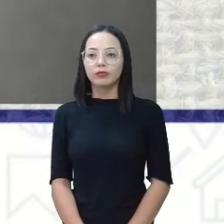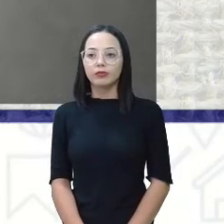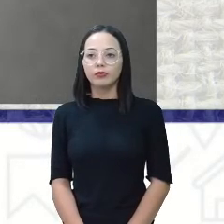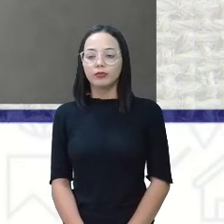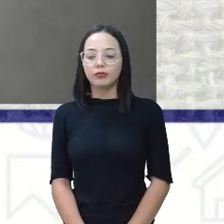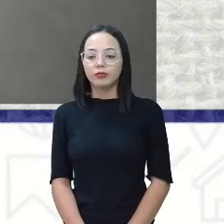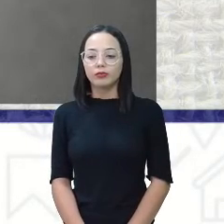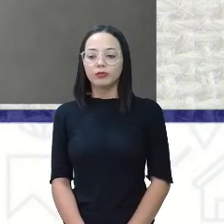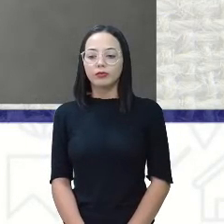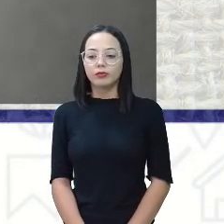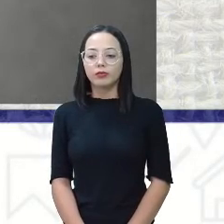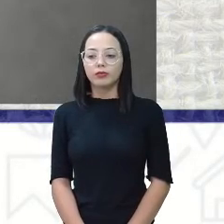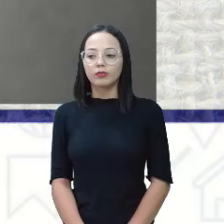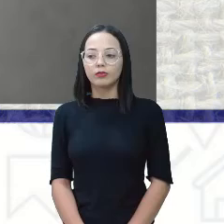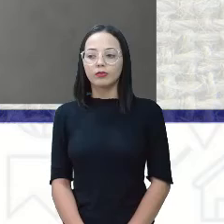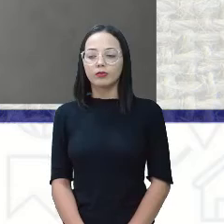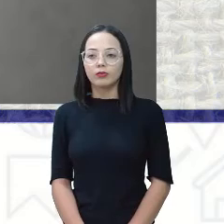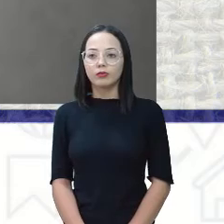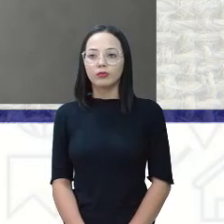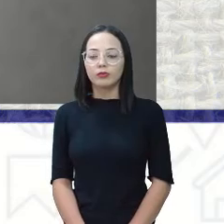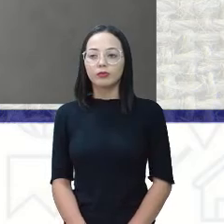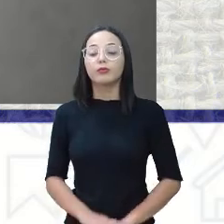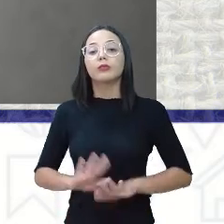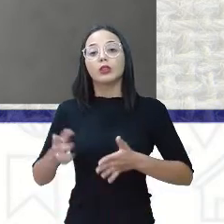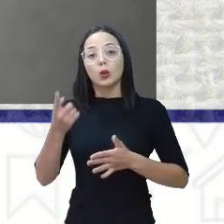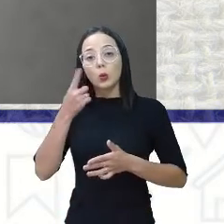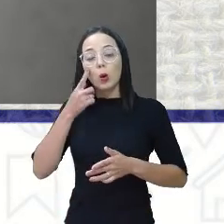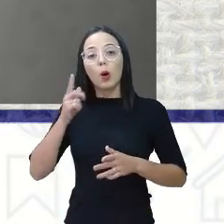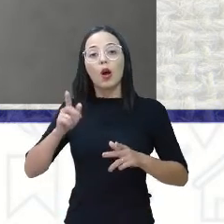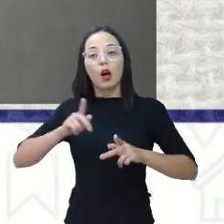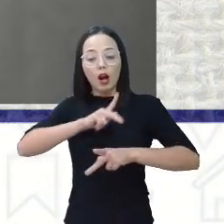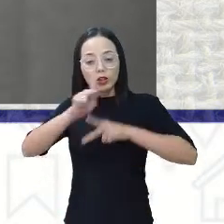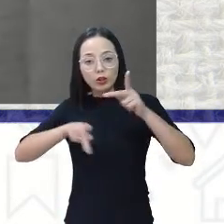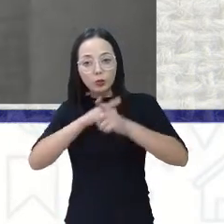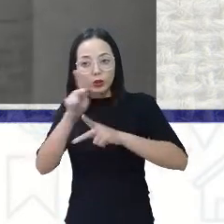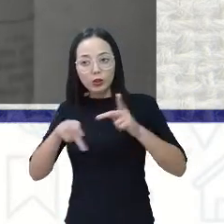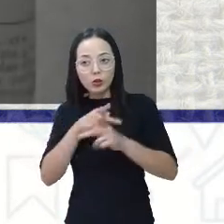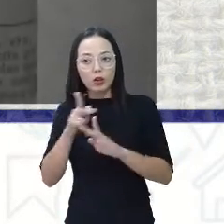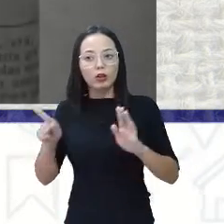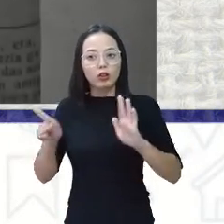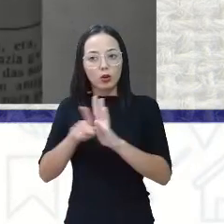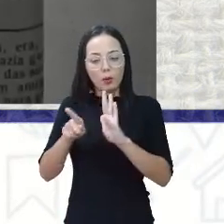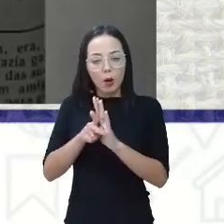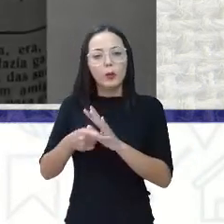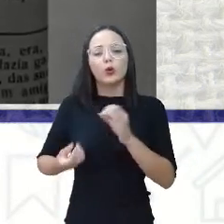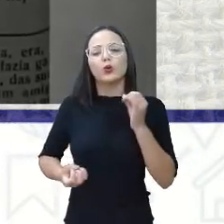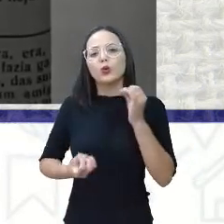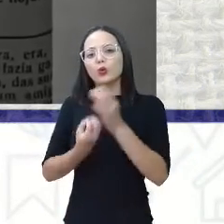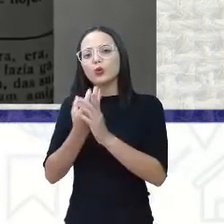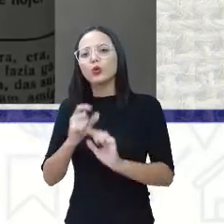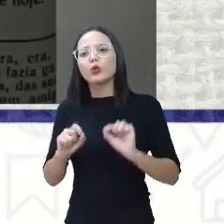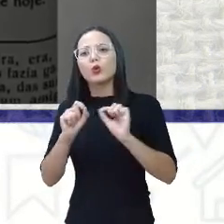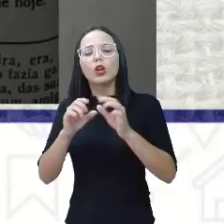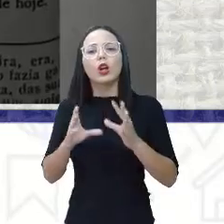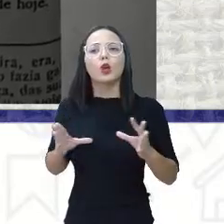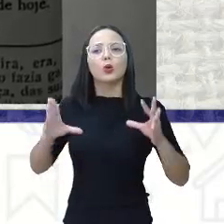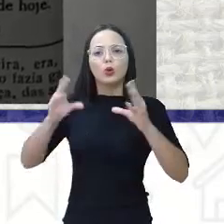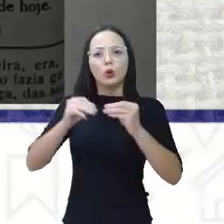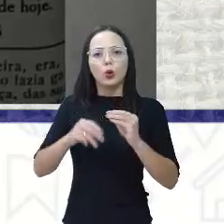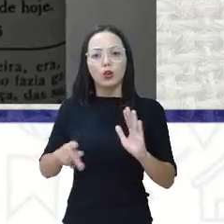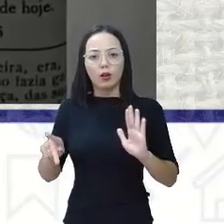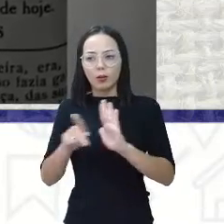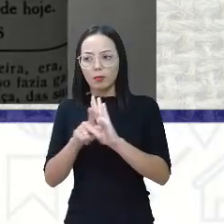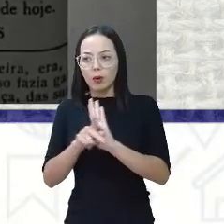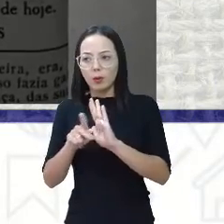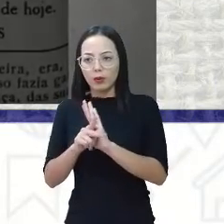fazer caixão para todo mundo. Então é claro que a população ficou extremamente assustada. Daí surgiram todas essas ideias. Olha, isso aqui é bom,